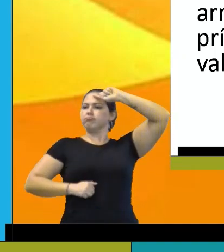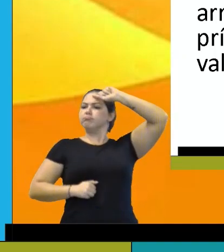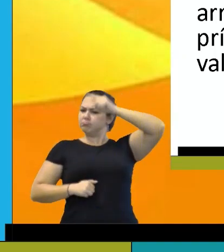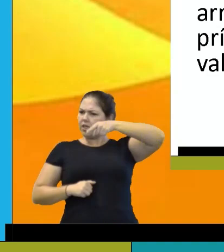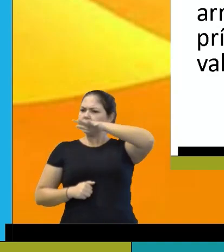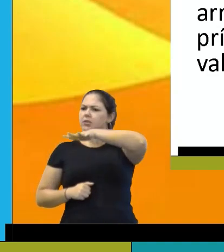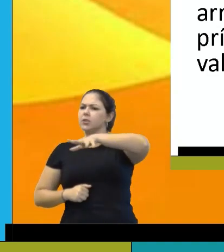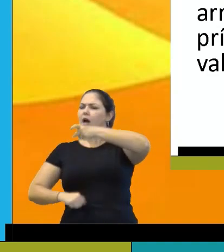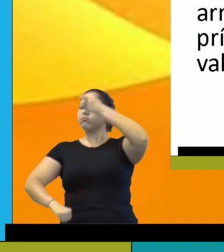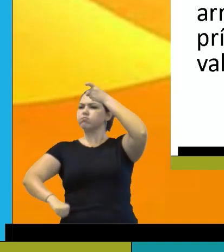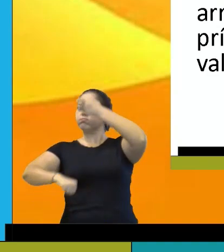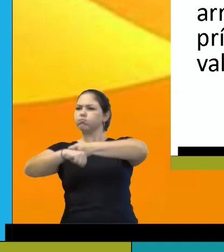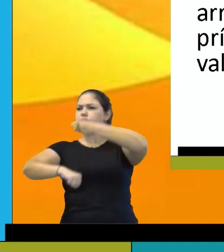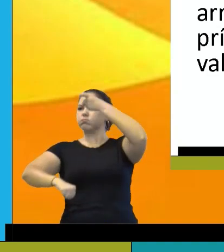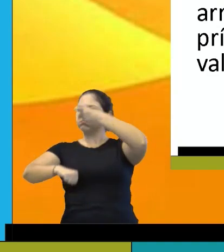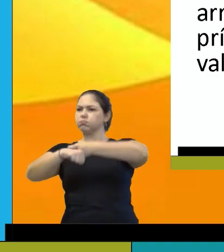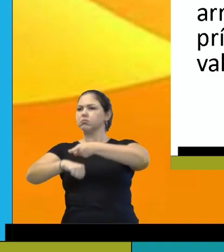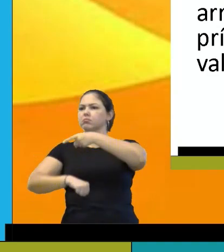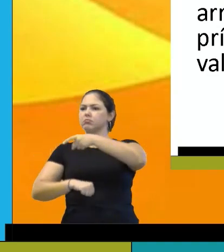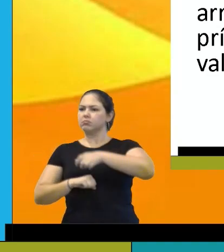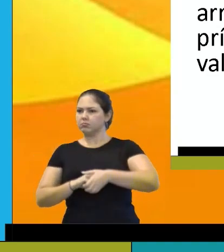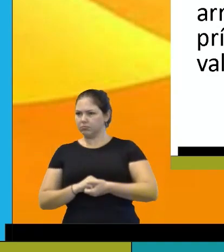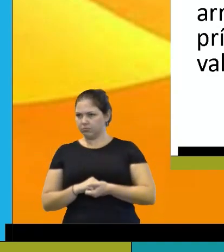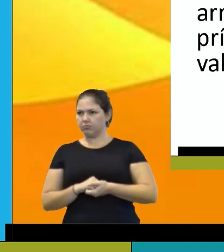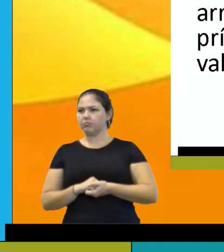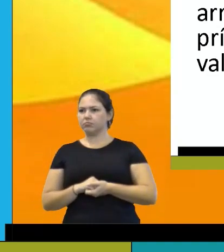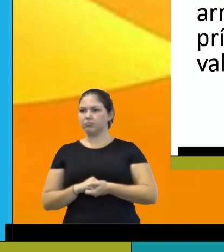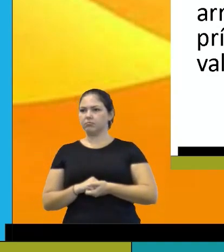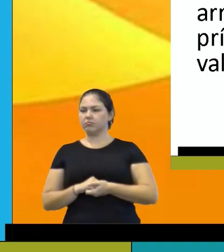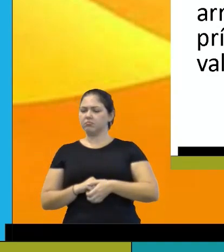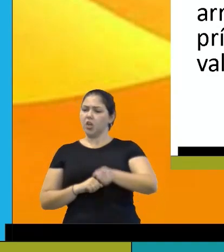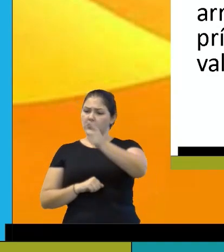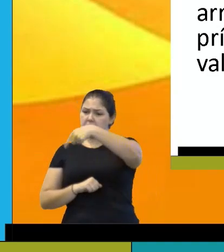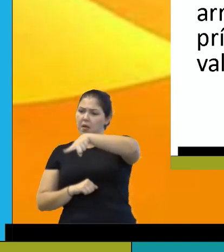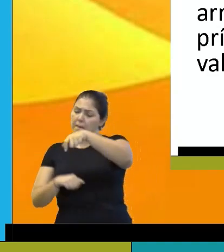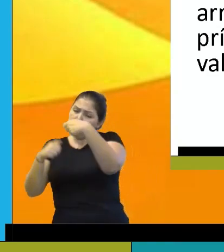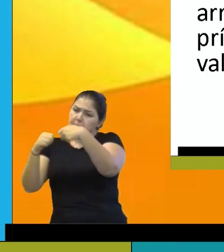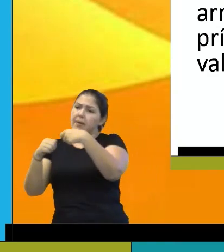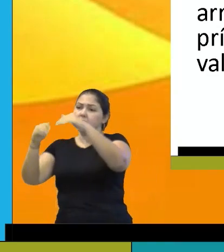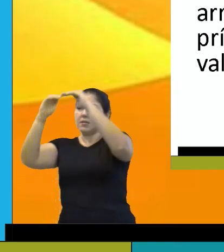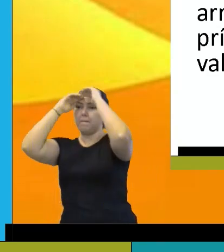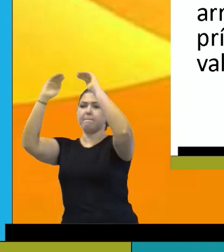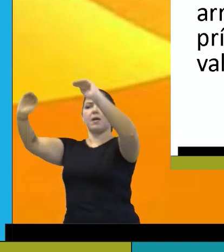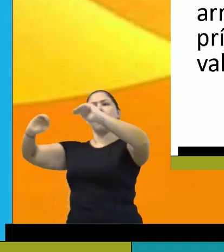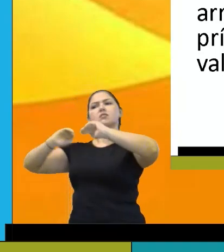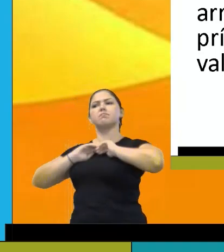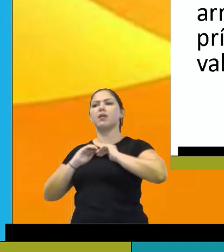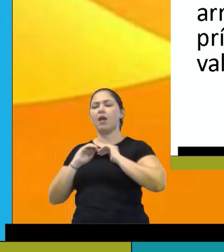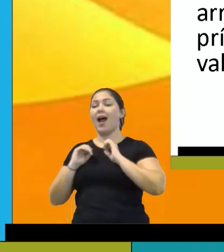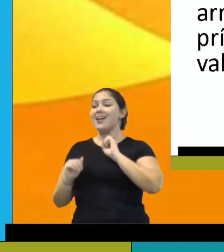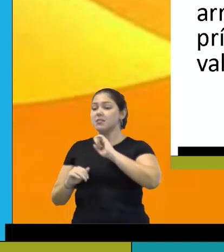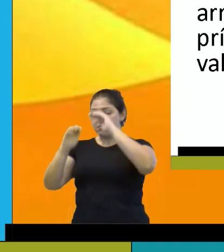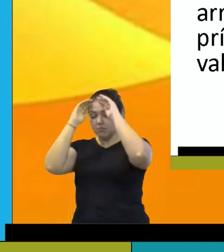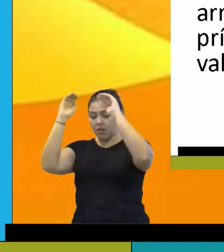imoralismo político significa dizer que tudo é permitido. É você olhar para a política de forma